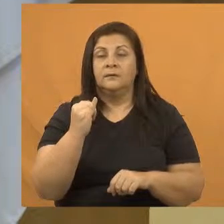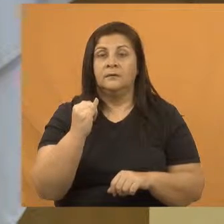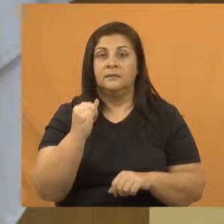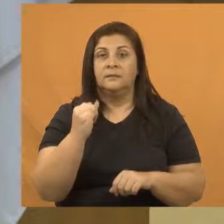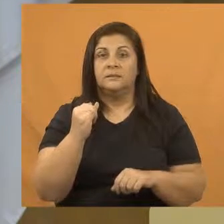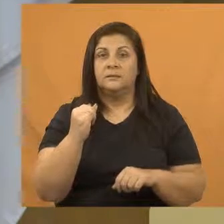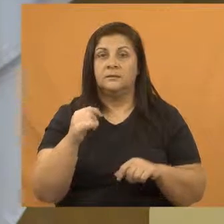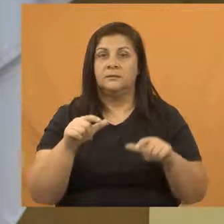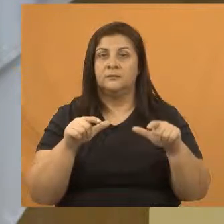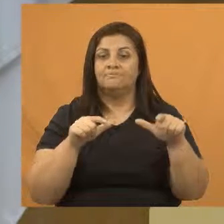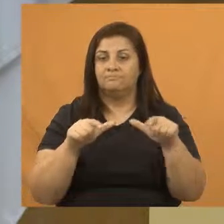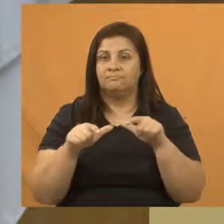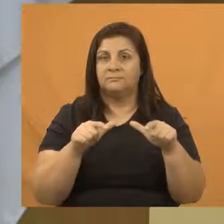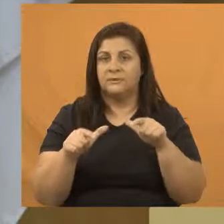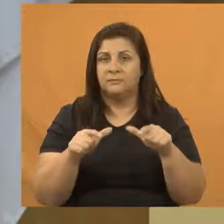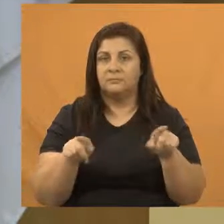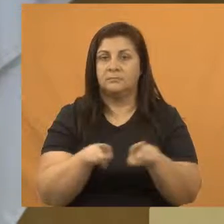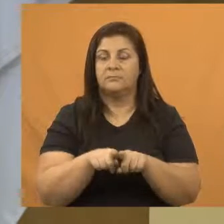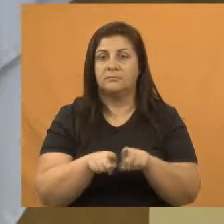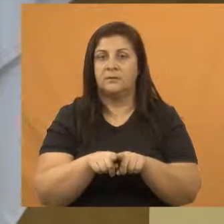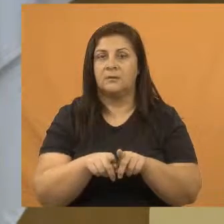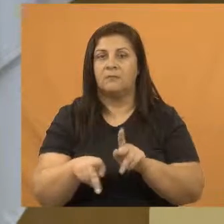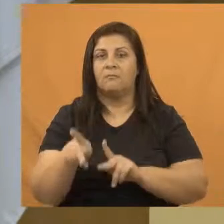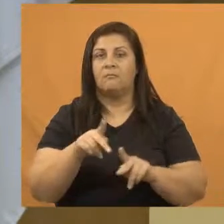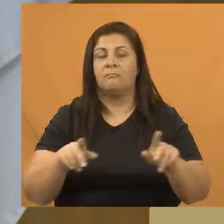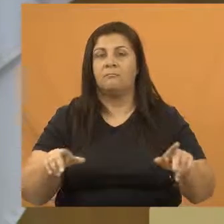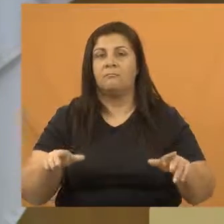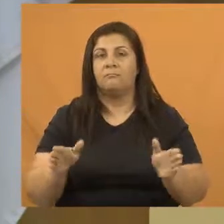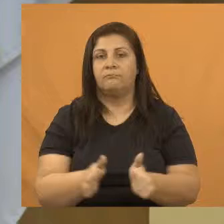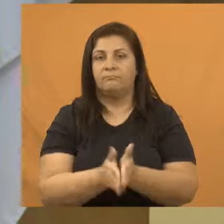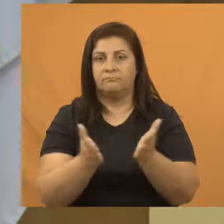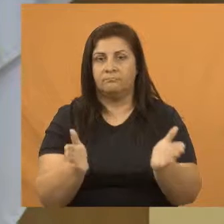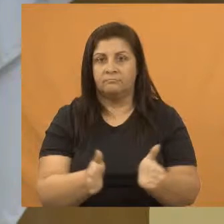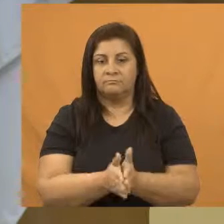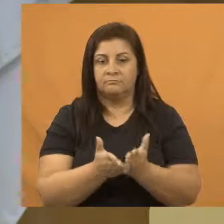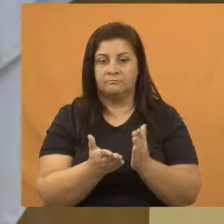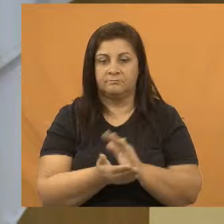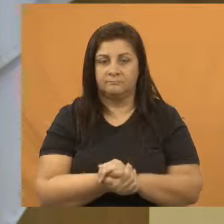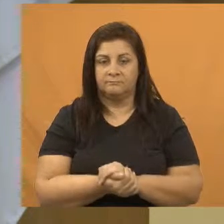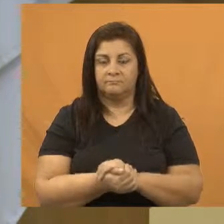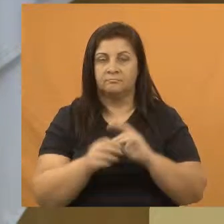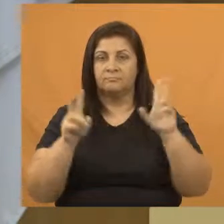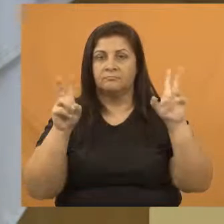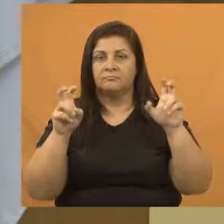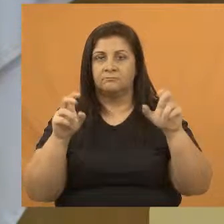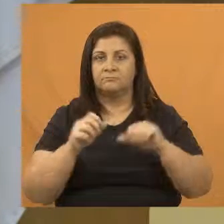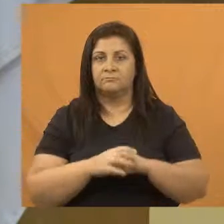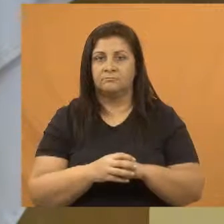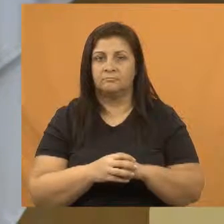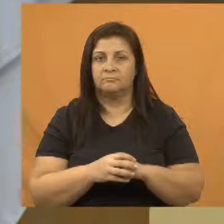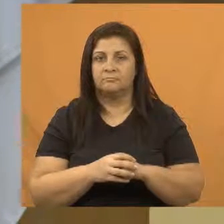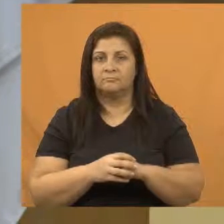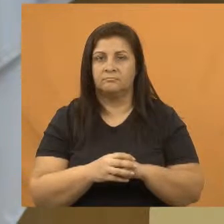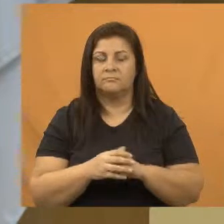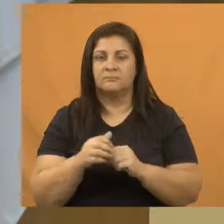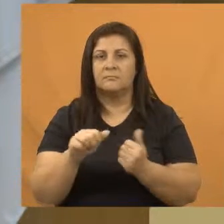trabalhadora em geral e para o povo pobre do nosso país, que é a reforma da